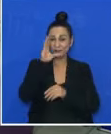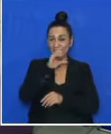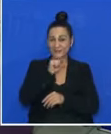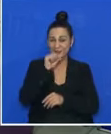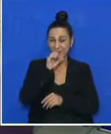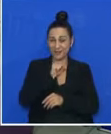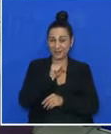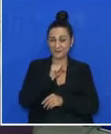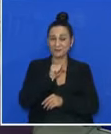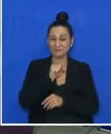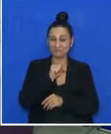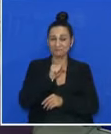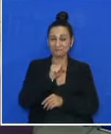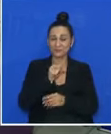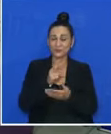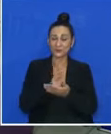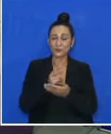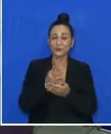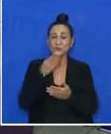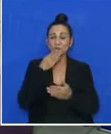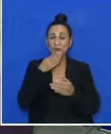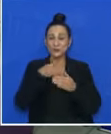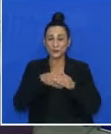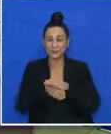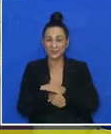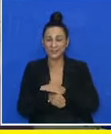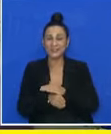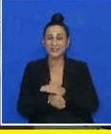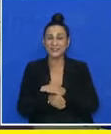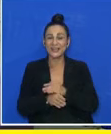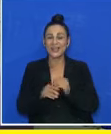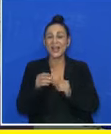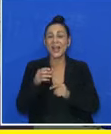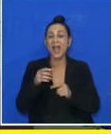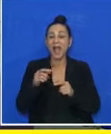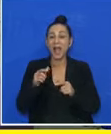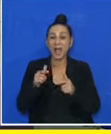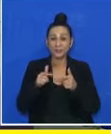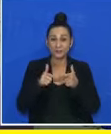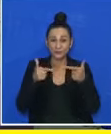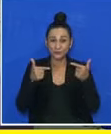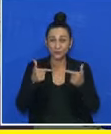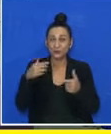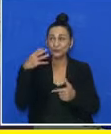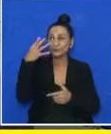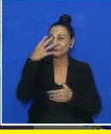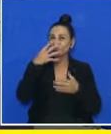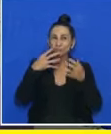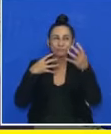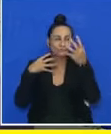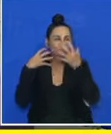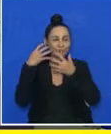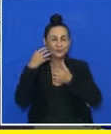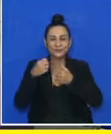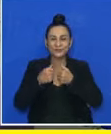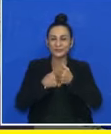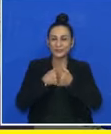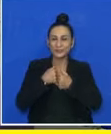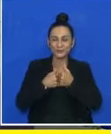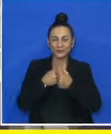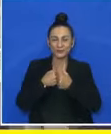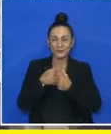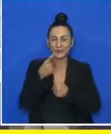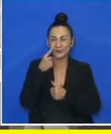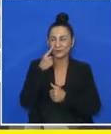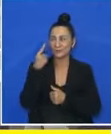Na sequência, teremos Time Mania. A sorte está no ar para os apaixonados por futebol. Vamos começar mostrando